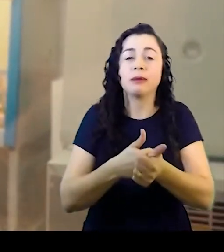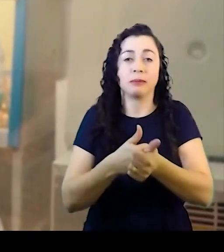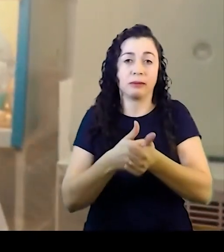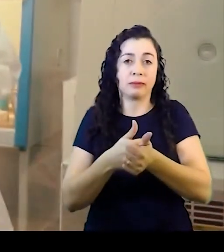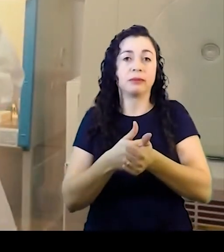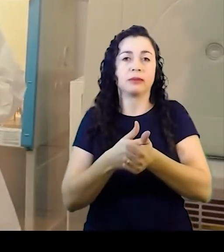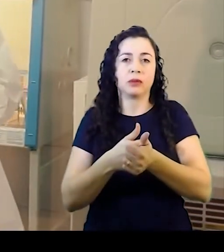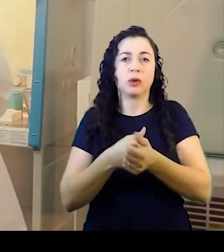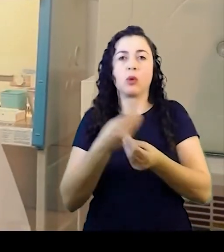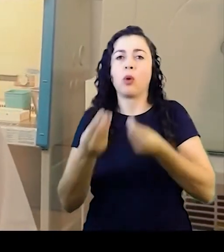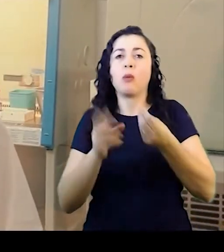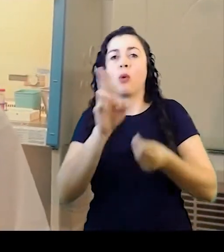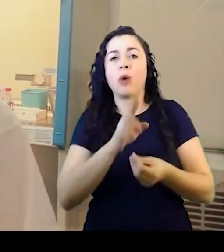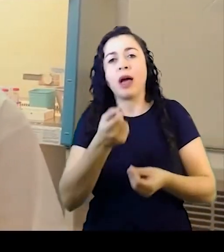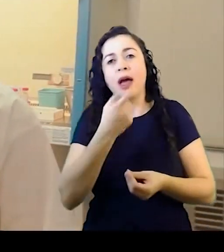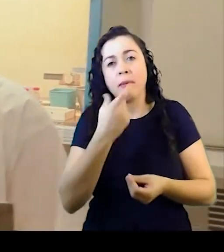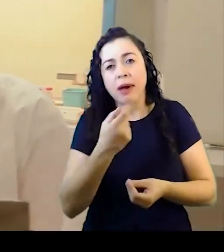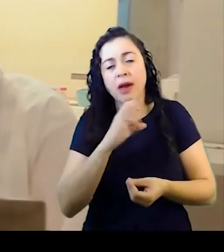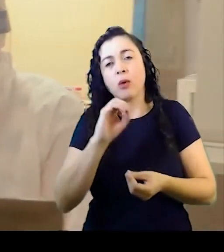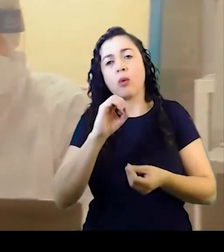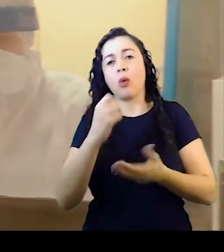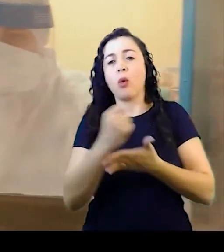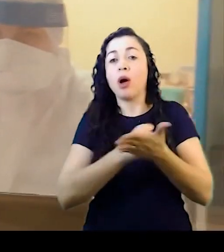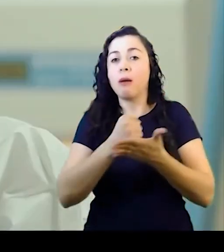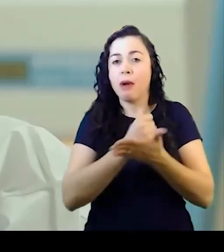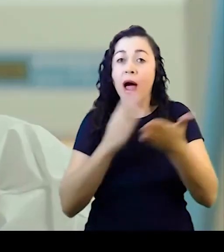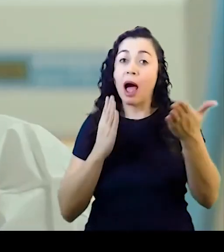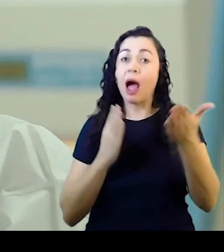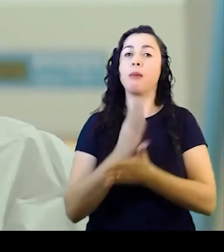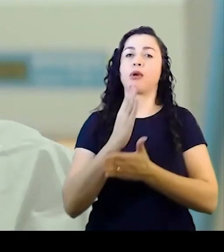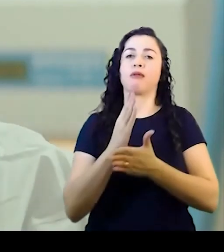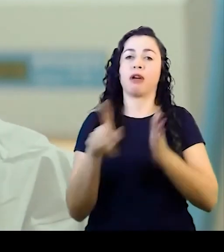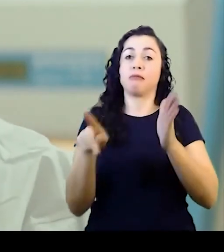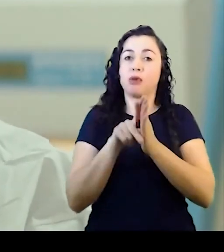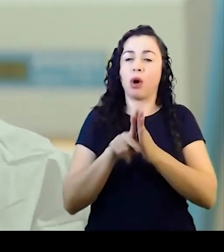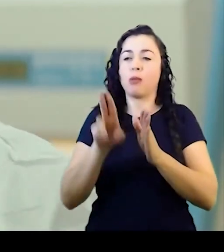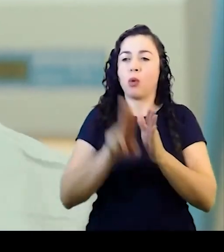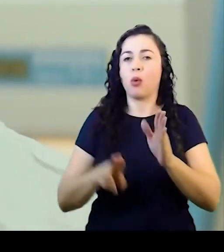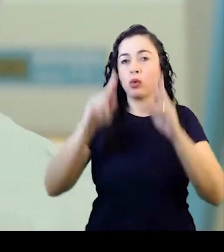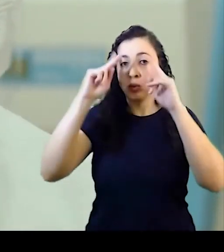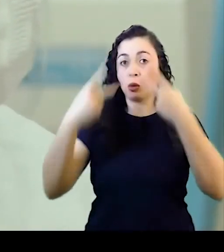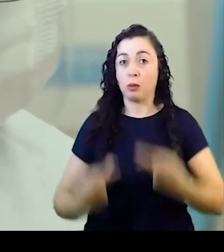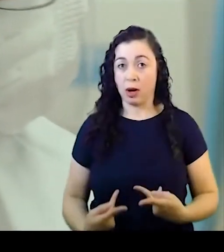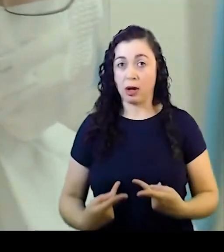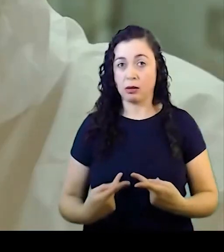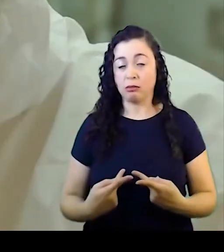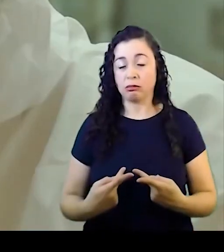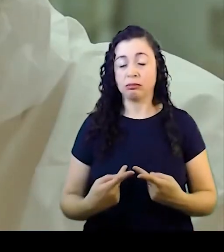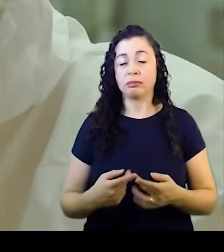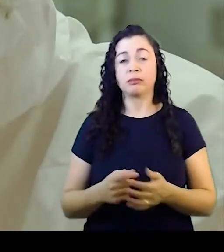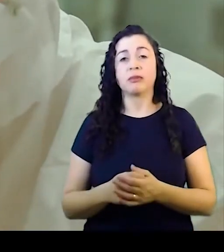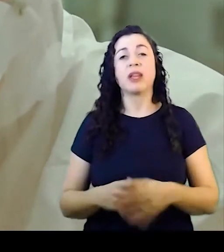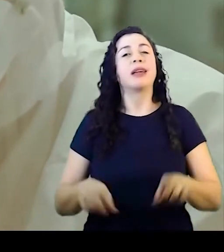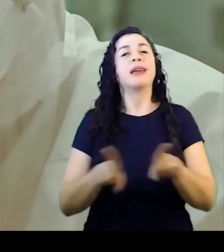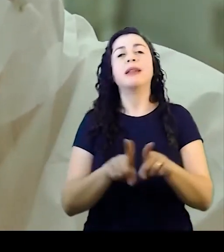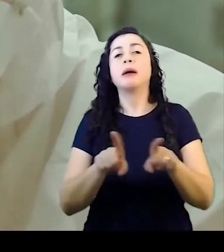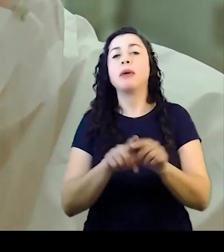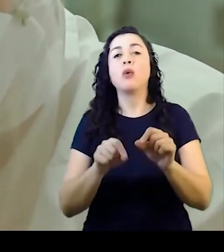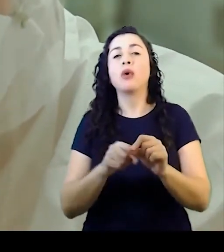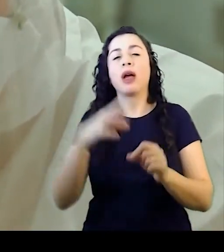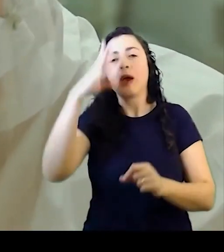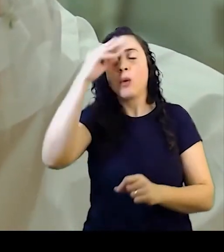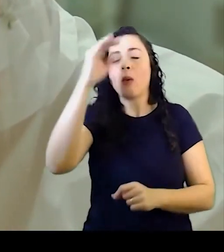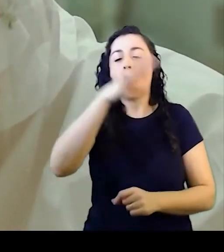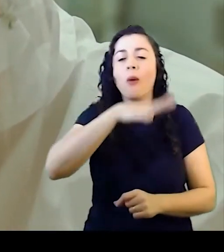de fármacos ou de medicamentos que já sejam validados para uso em humanos, então tem essa outra aplicação imediata. É a geração de